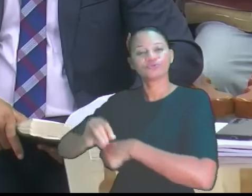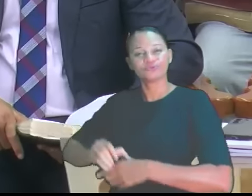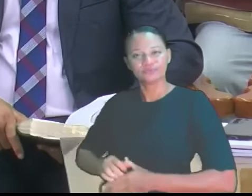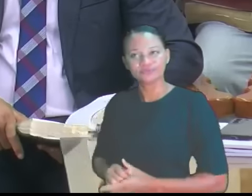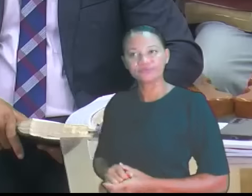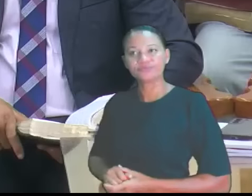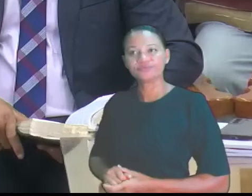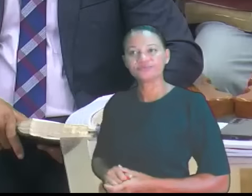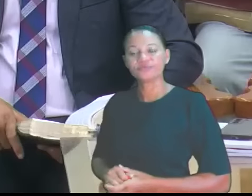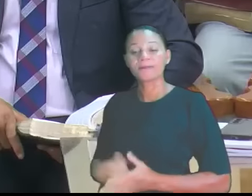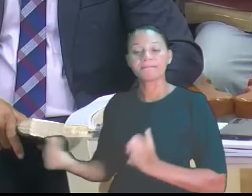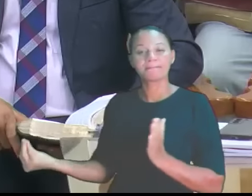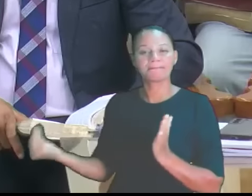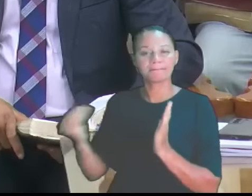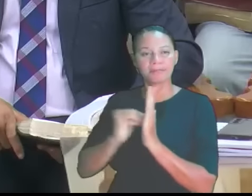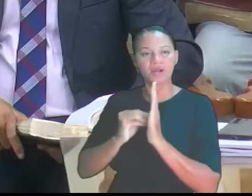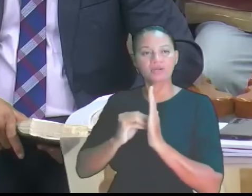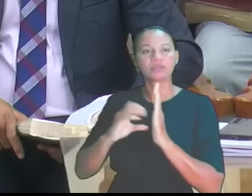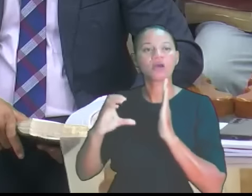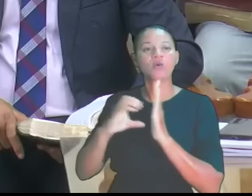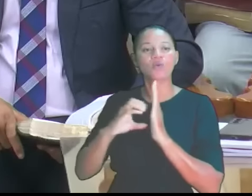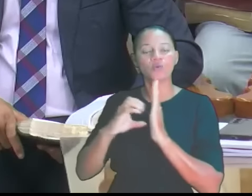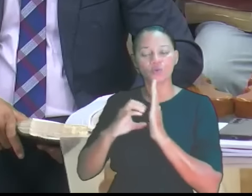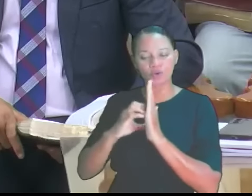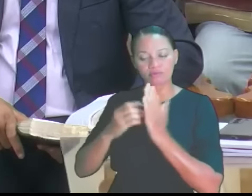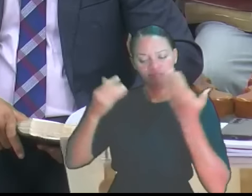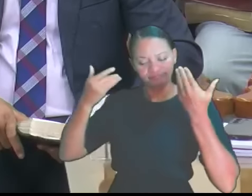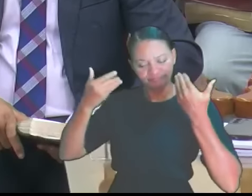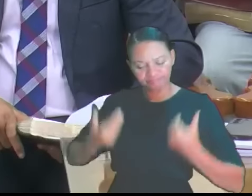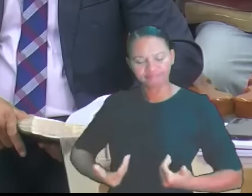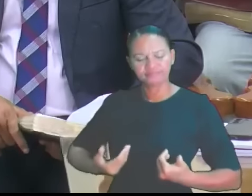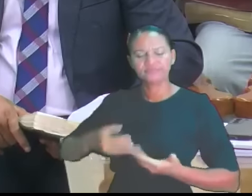Bota aí no meu currículo mais um nome meu: eu sou Jeová Jireh.